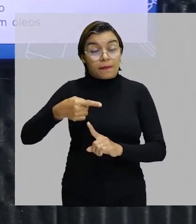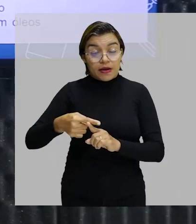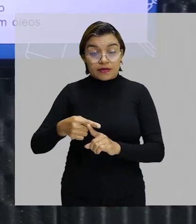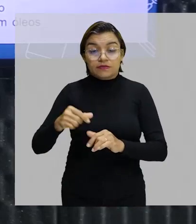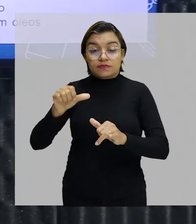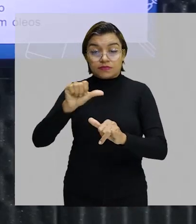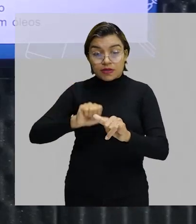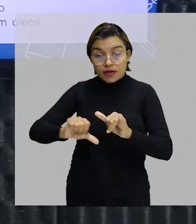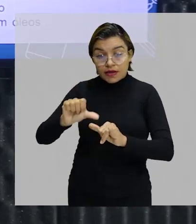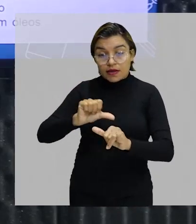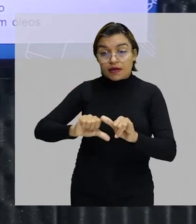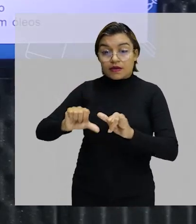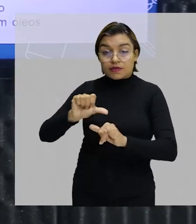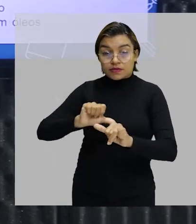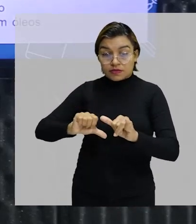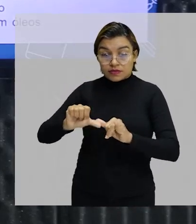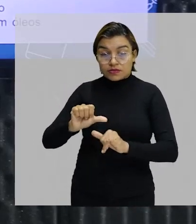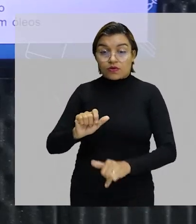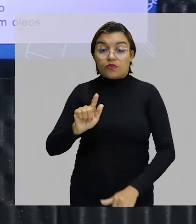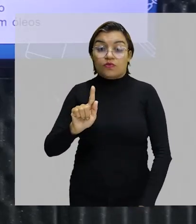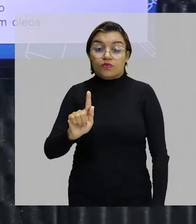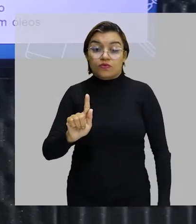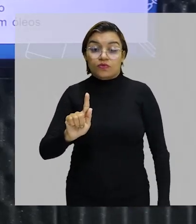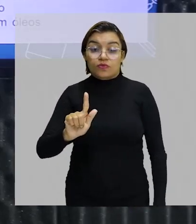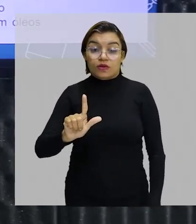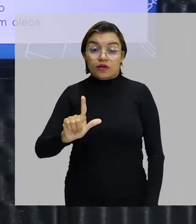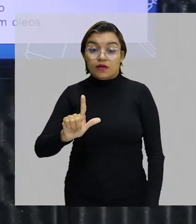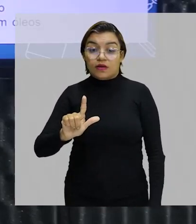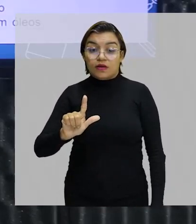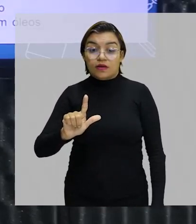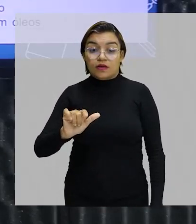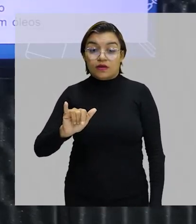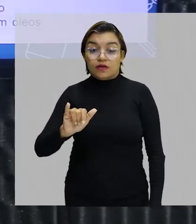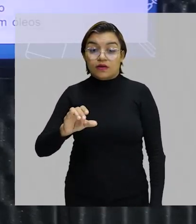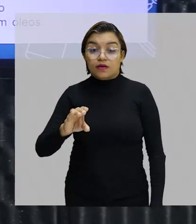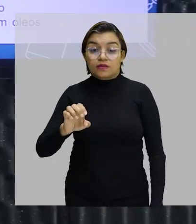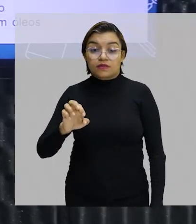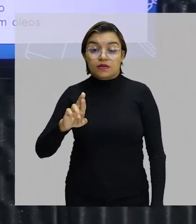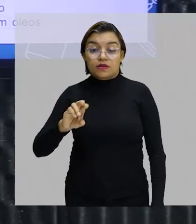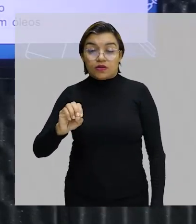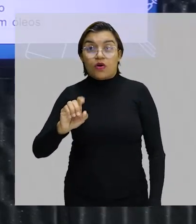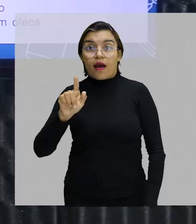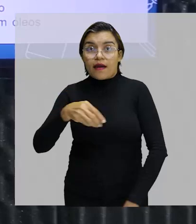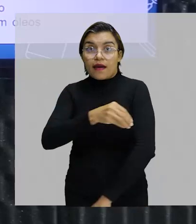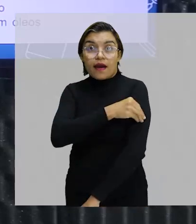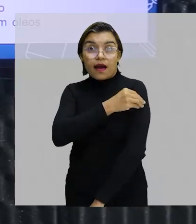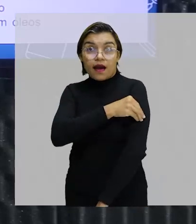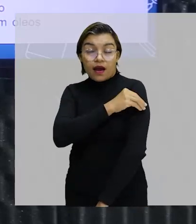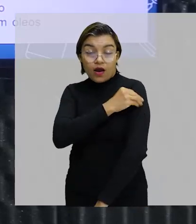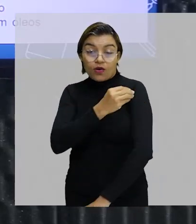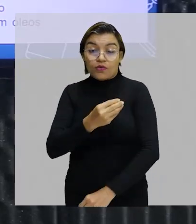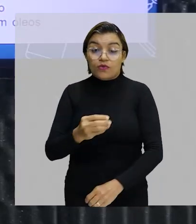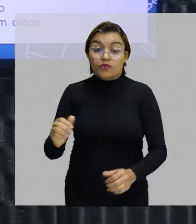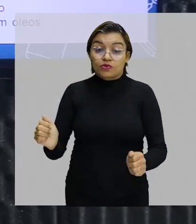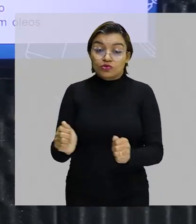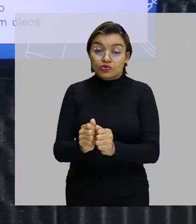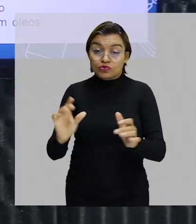reagir com o glicerol, que é o álcool, certo? E vai produzir, turminha, olha só,